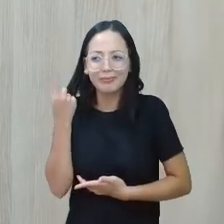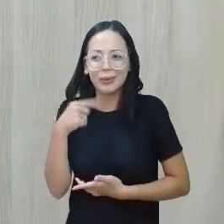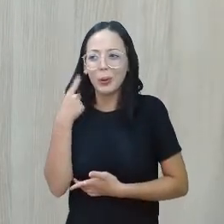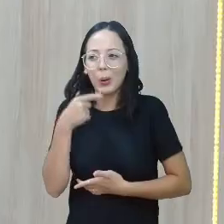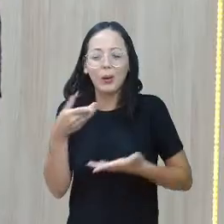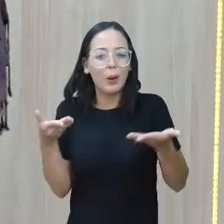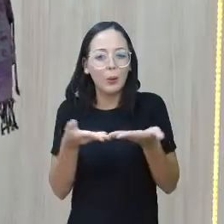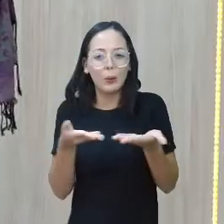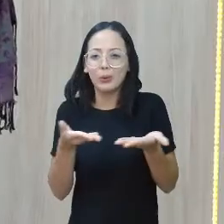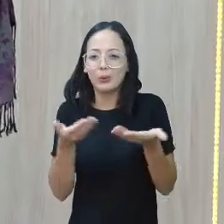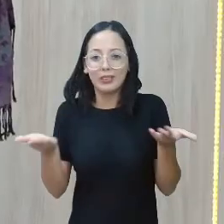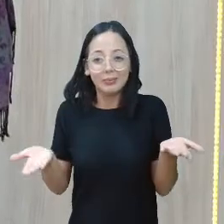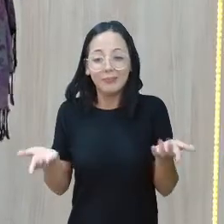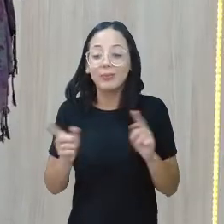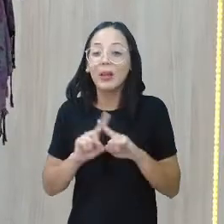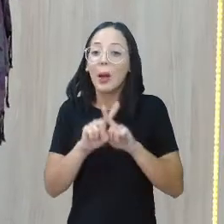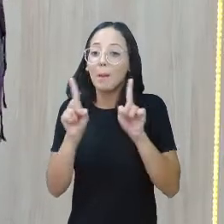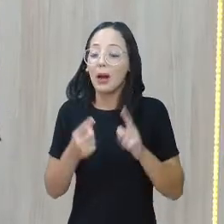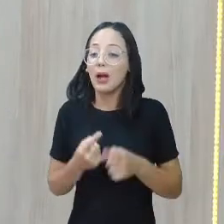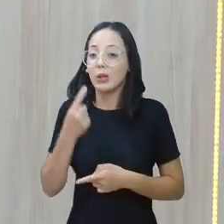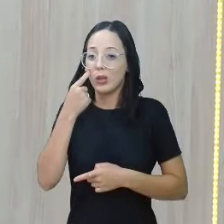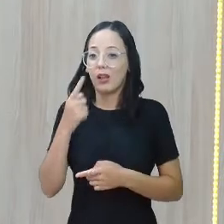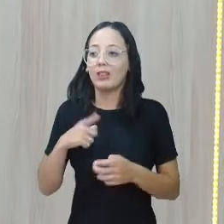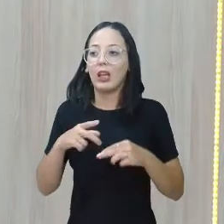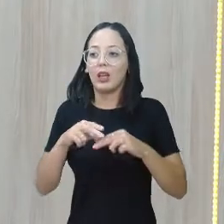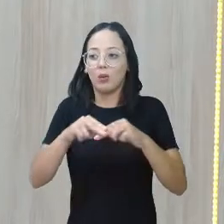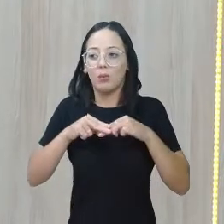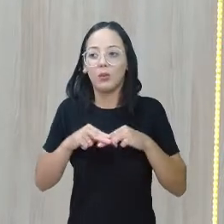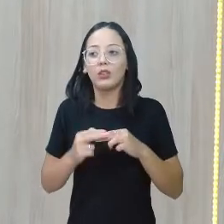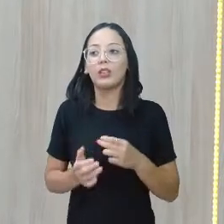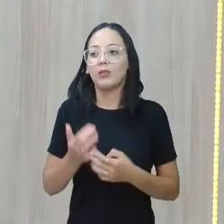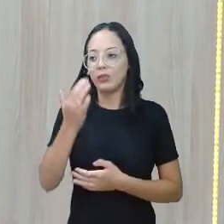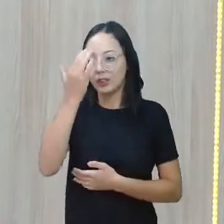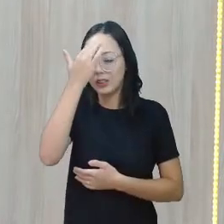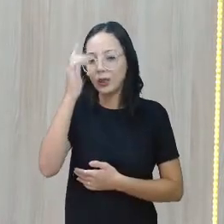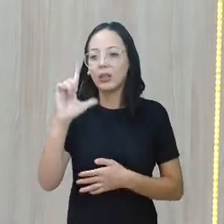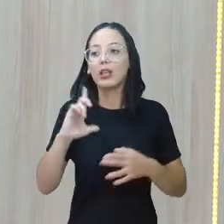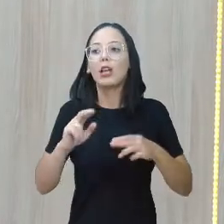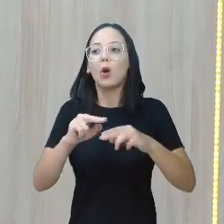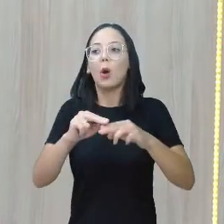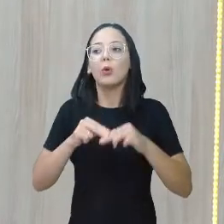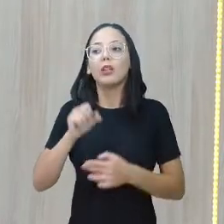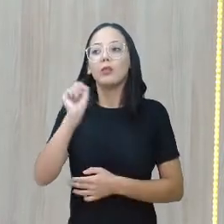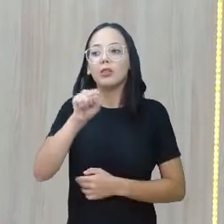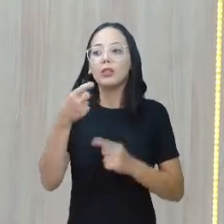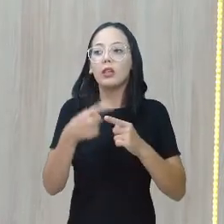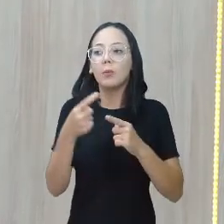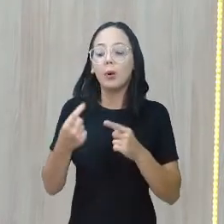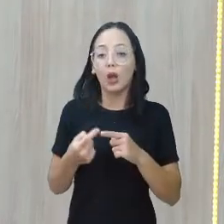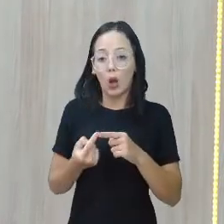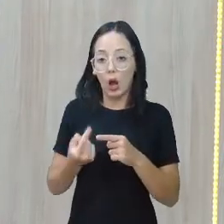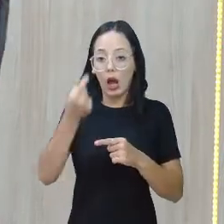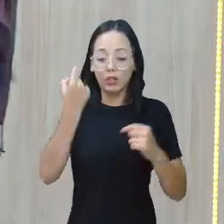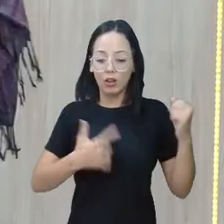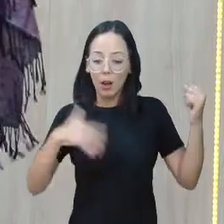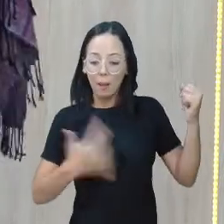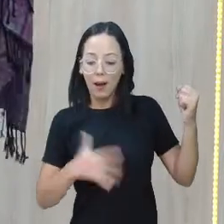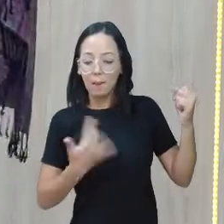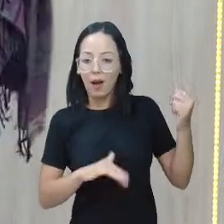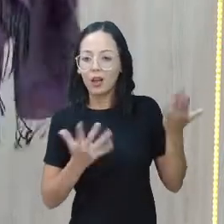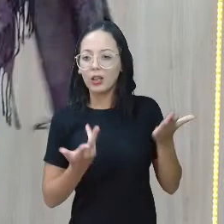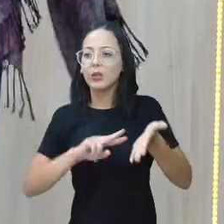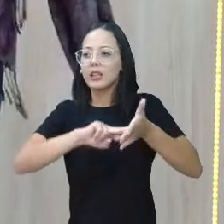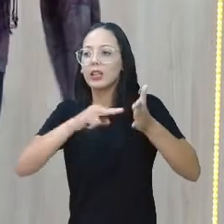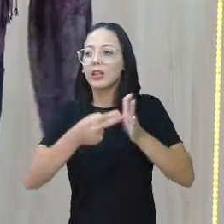gente hoje, né? Mas tem uma razão de ser, gente. Tem uma razão de ser. Porque a guitarra elétrica, ela não